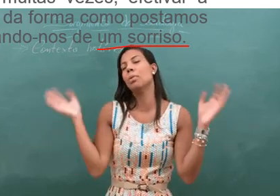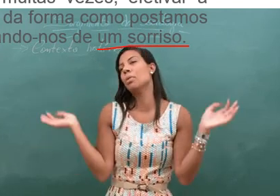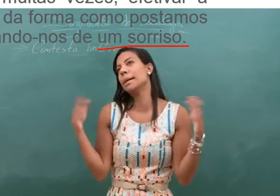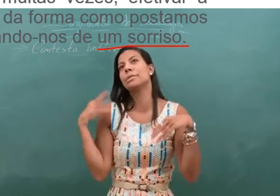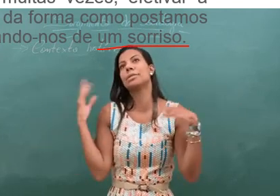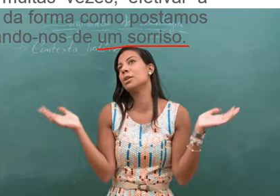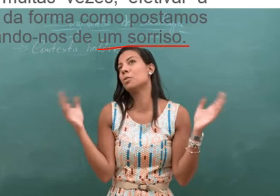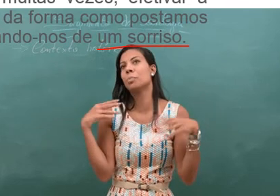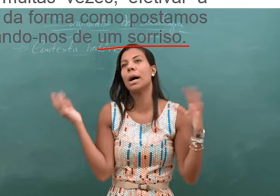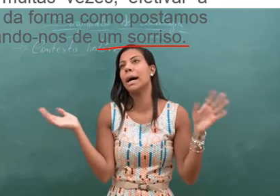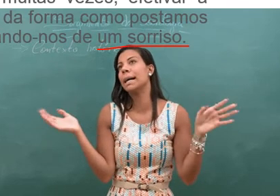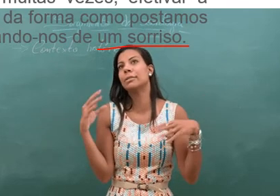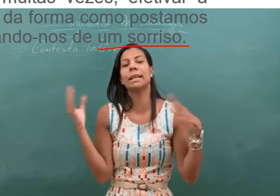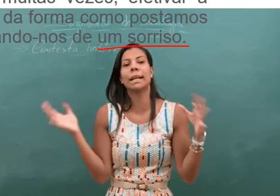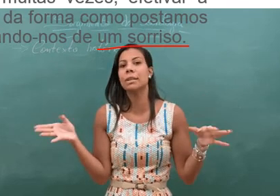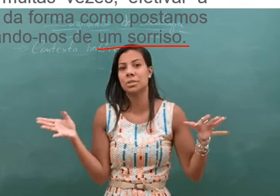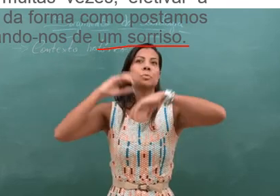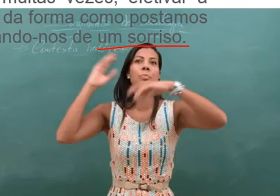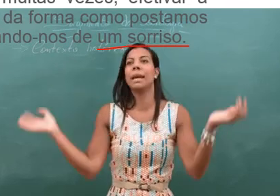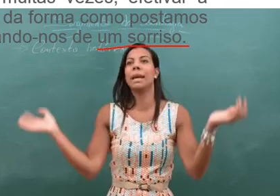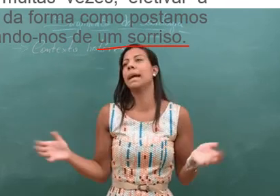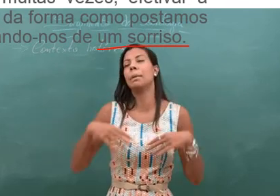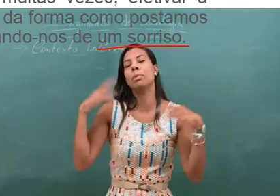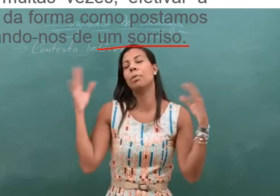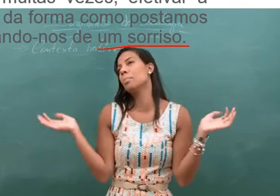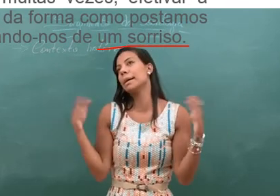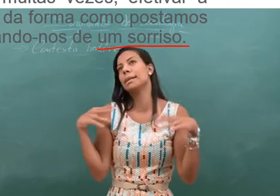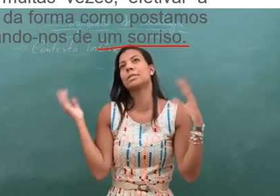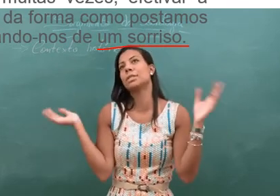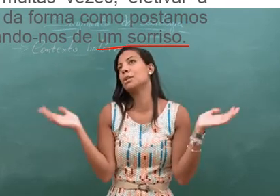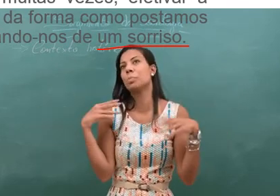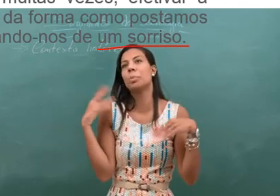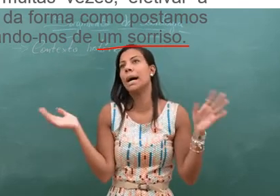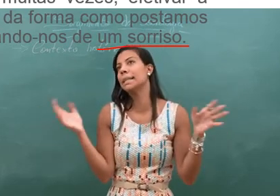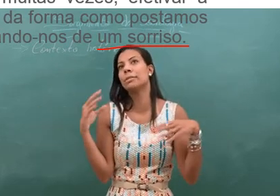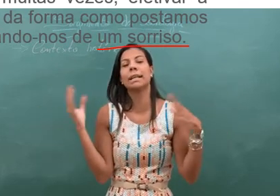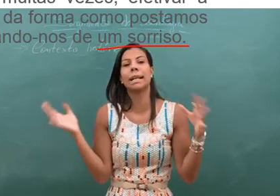linguagem não verbal, ou seja, por meio de gestos,